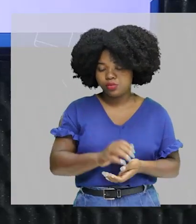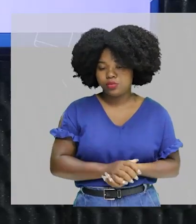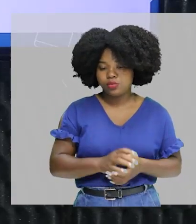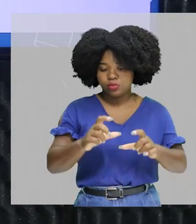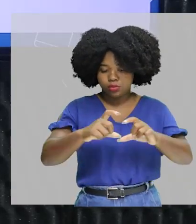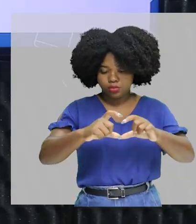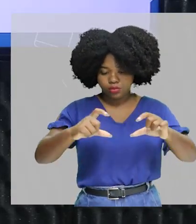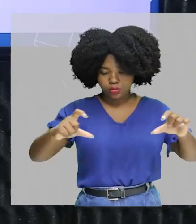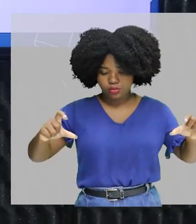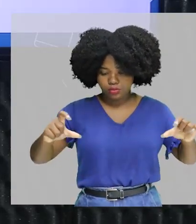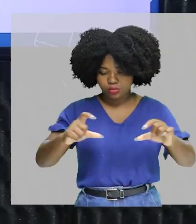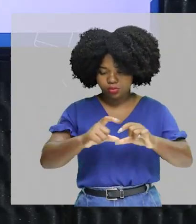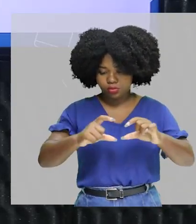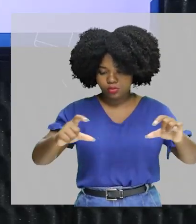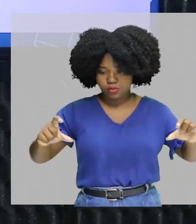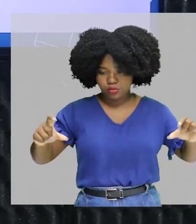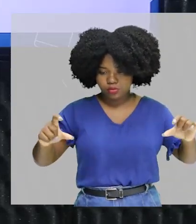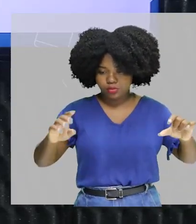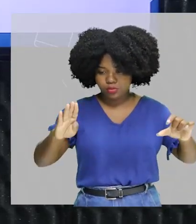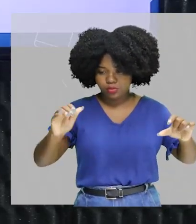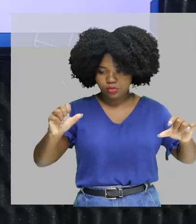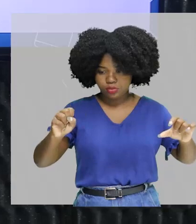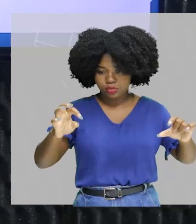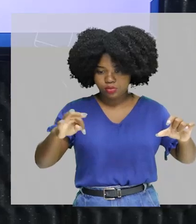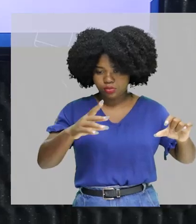bastão fibroso que nos